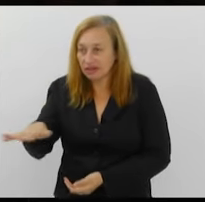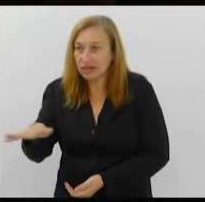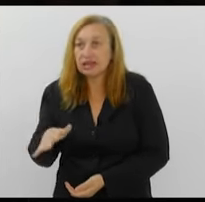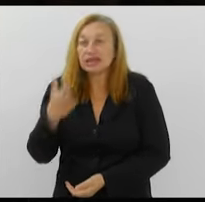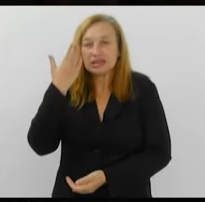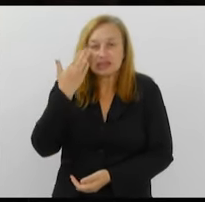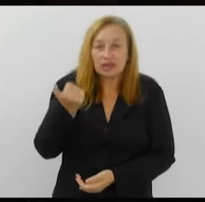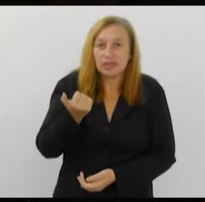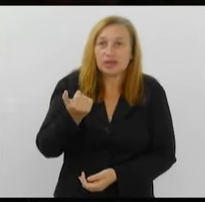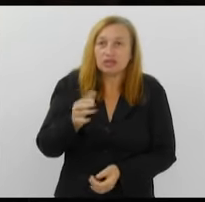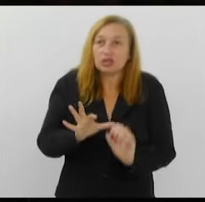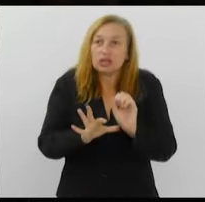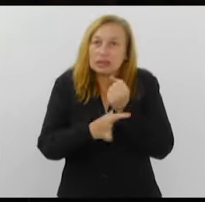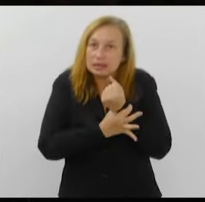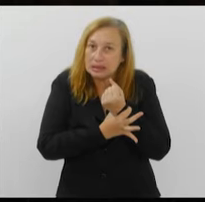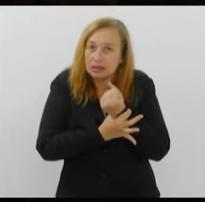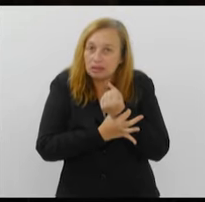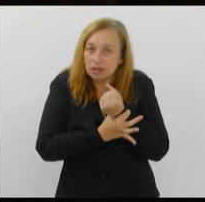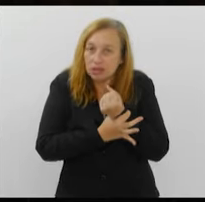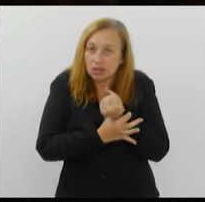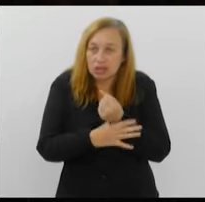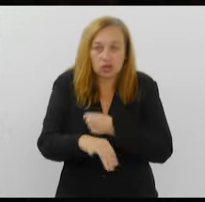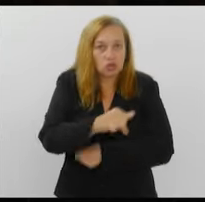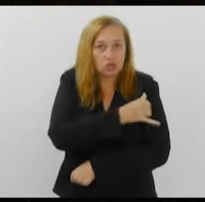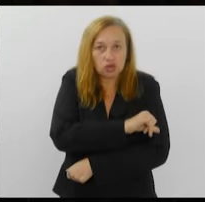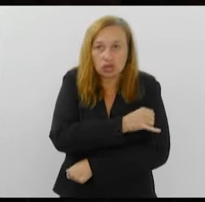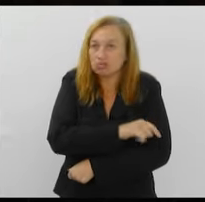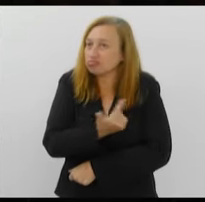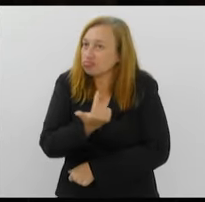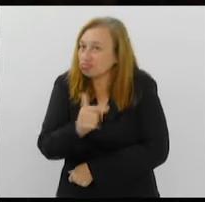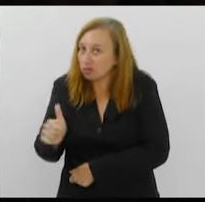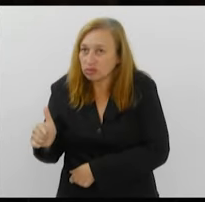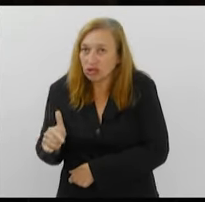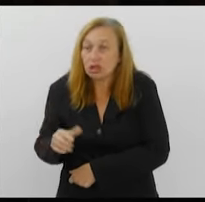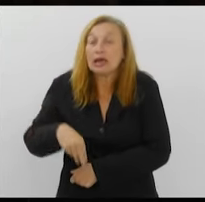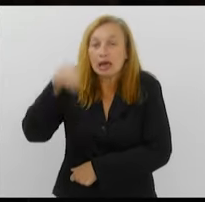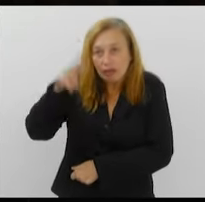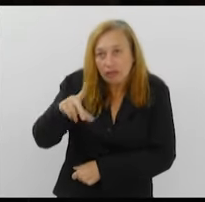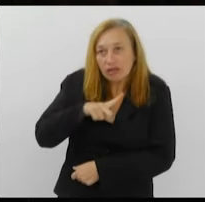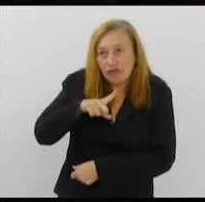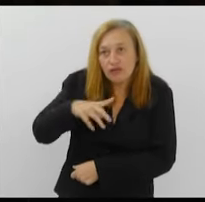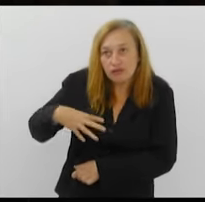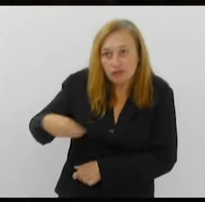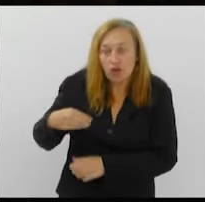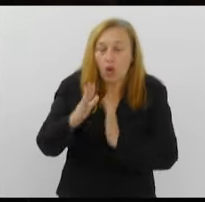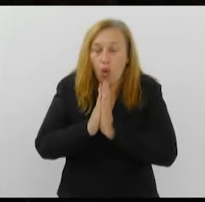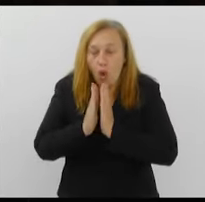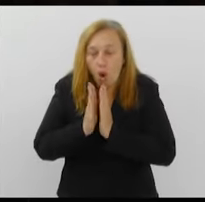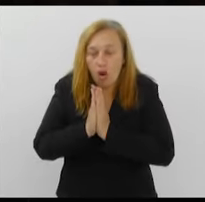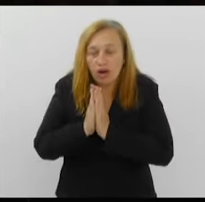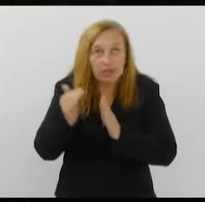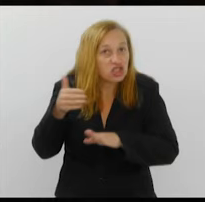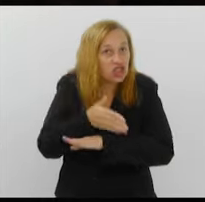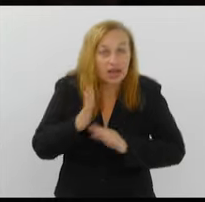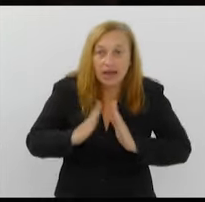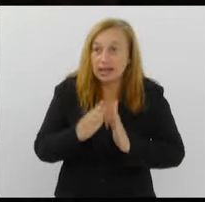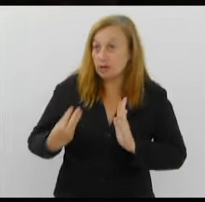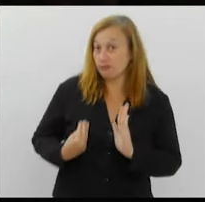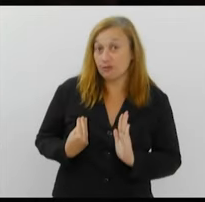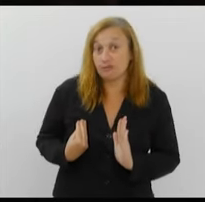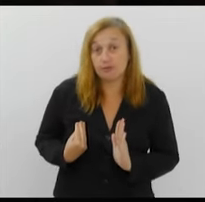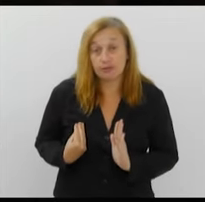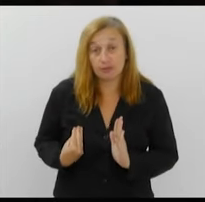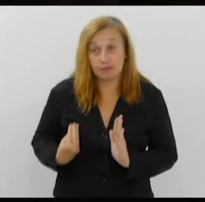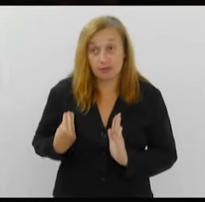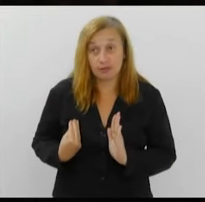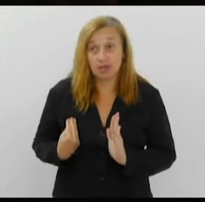vive uma insegurança total, uma insegurança total. Quem tem filho, ora para o seu filho chegar em casa com vida,